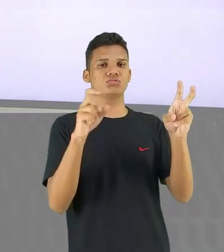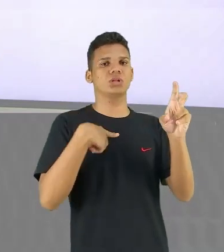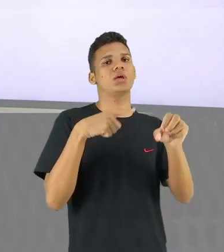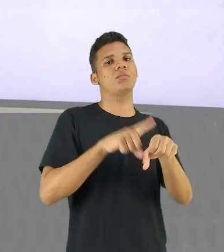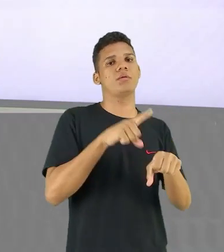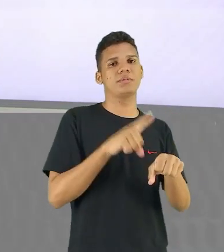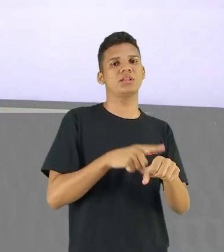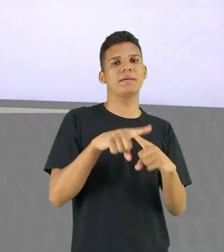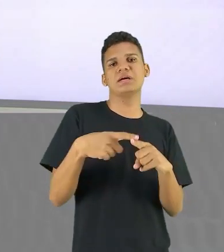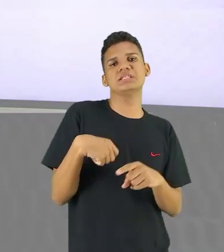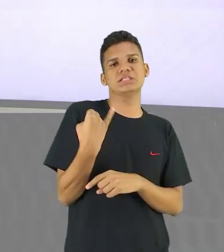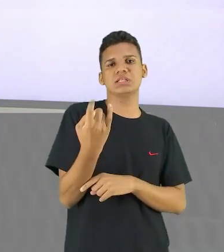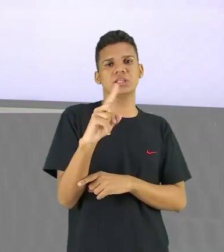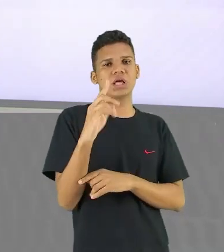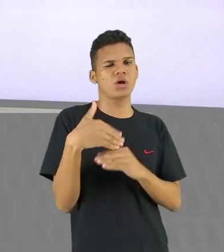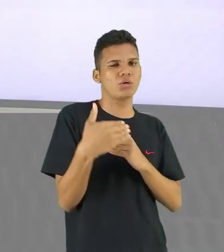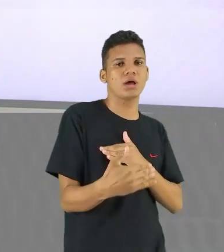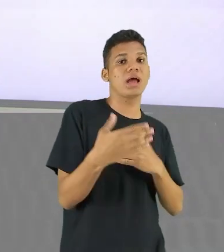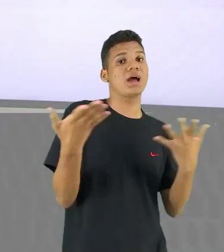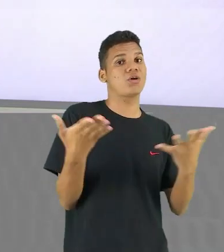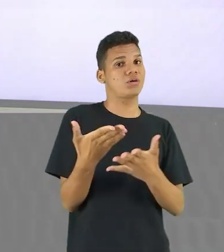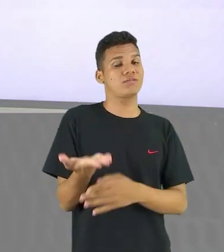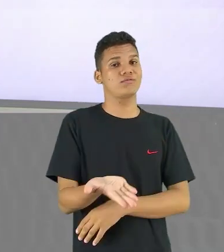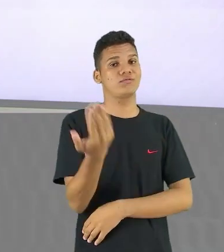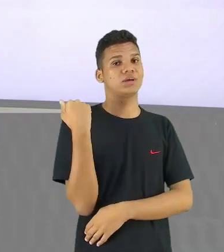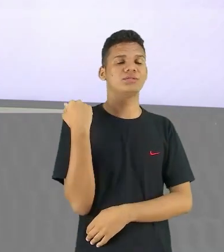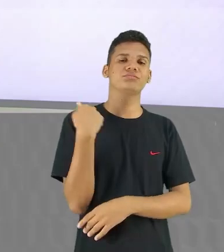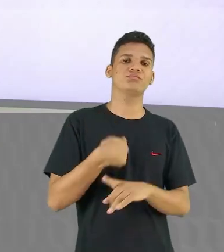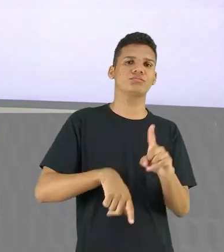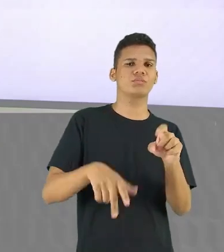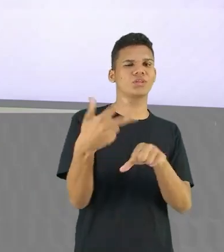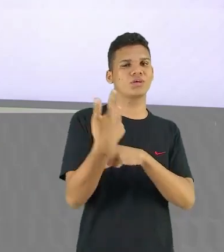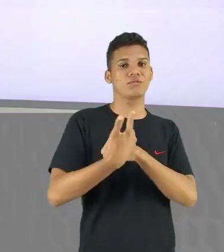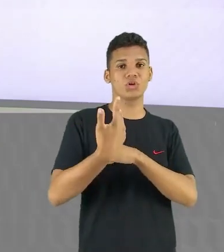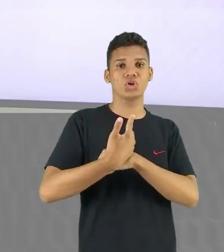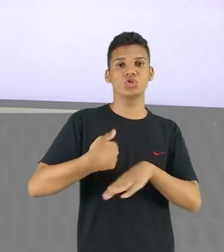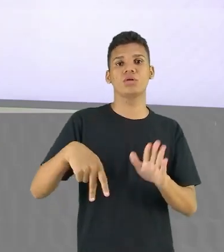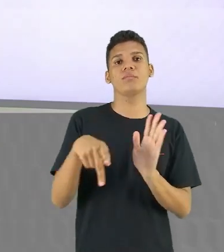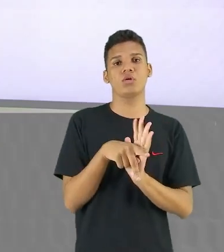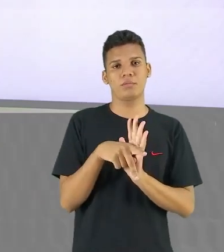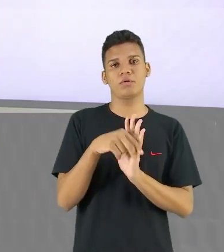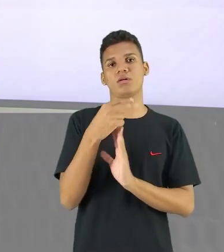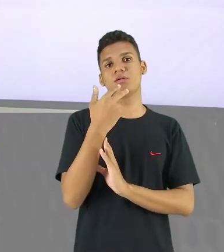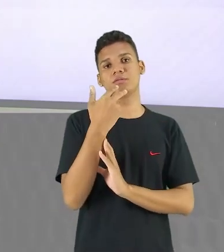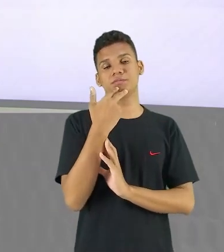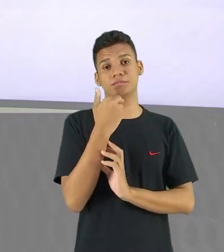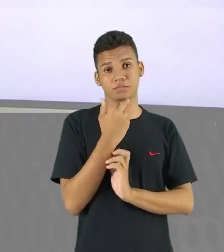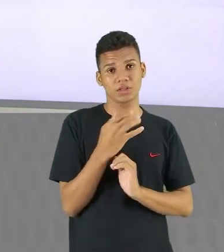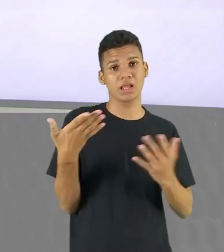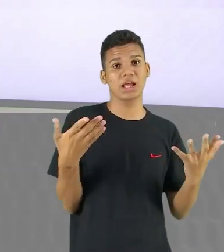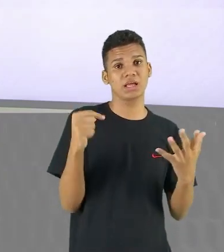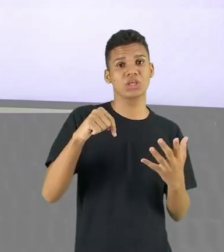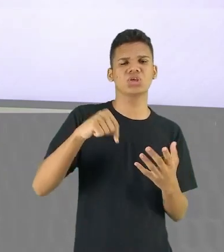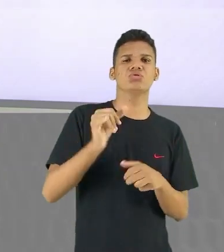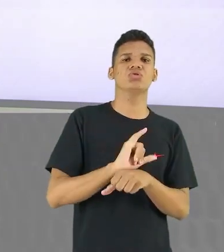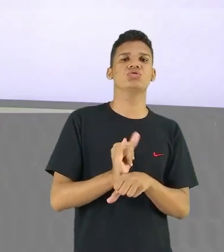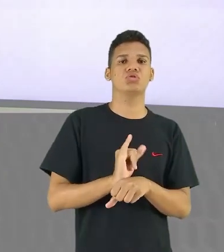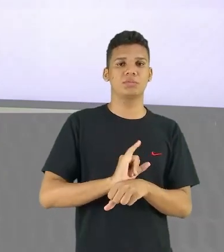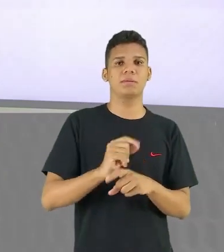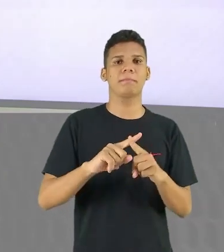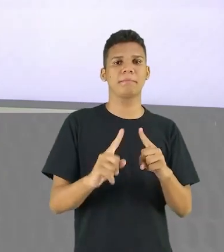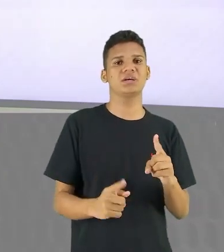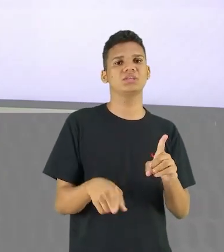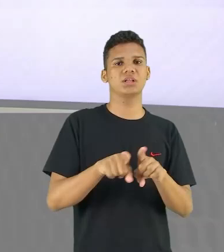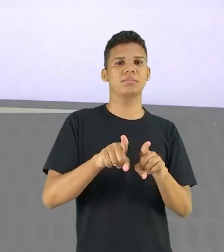Se você não acompanhou, acompanhe os nossos vídeos no canal da plataforma Gonçalves Dias aqui no YouTube e acessem o nosso